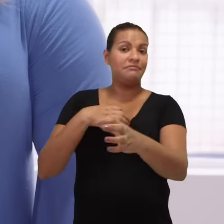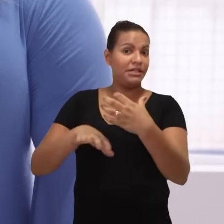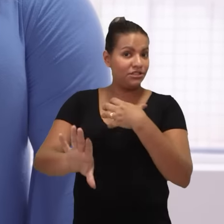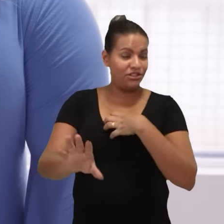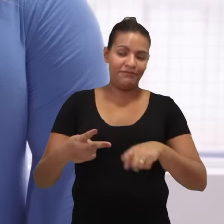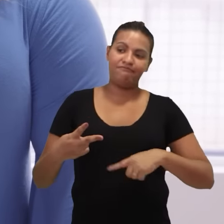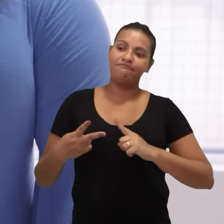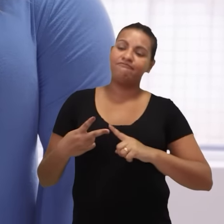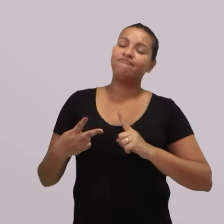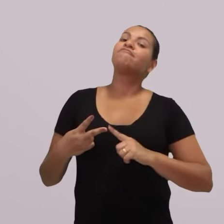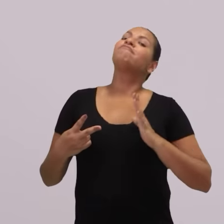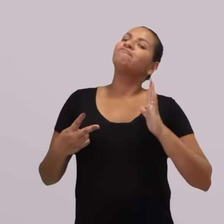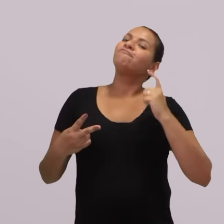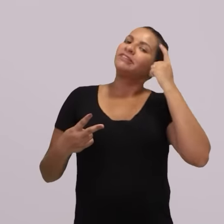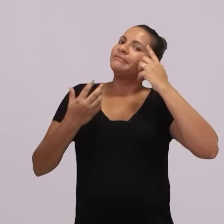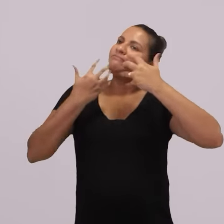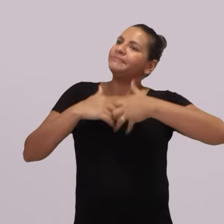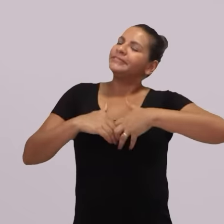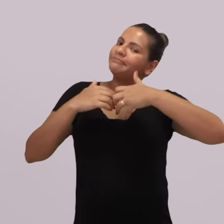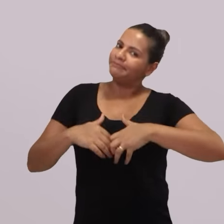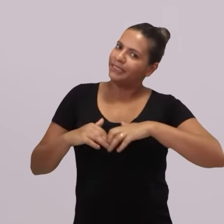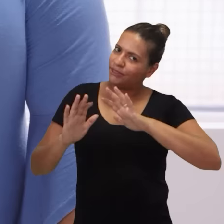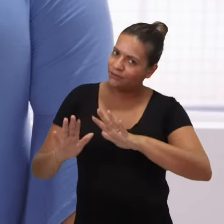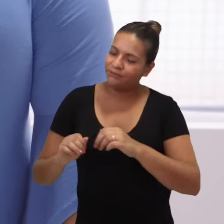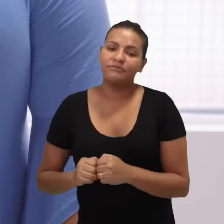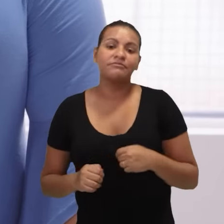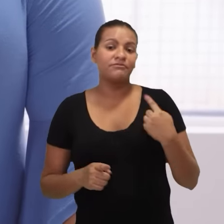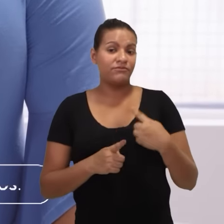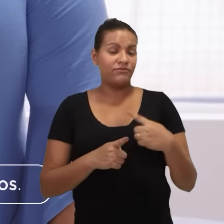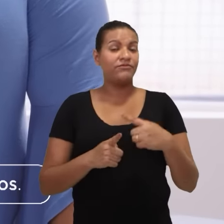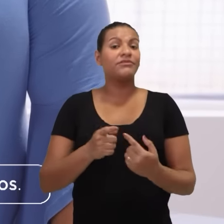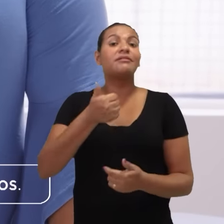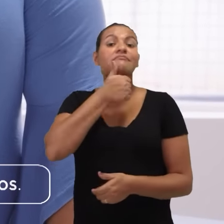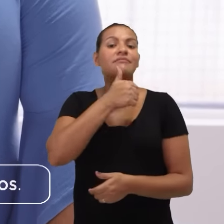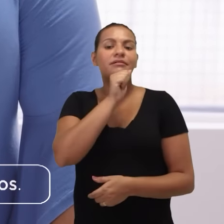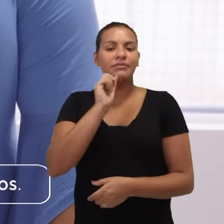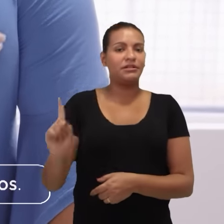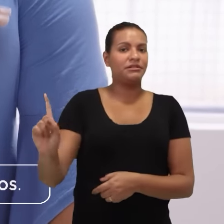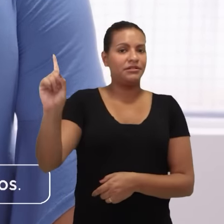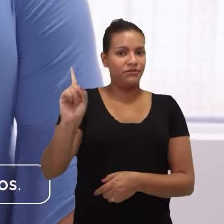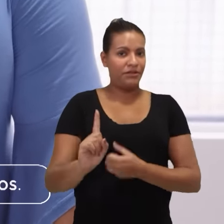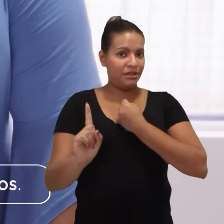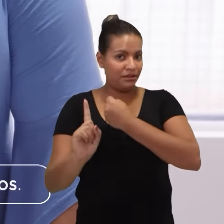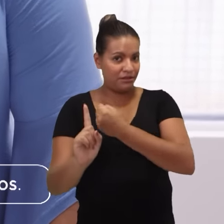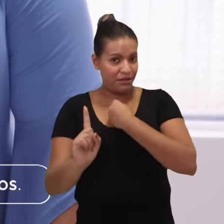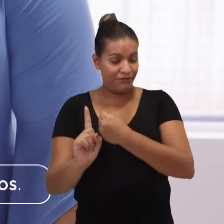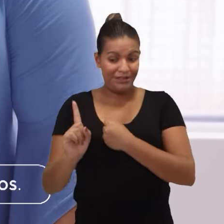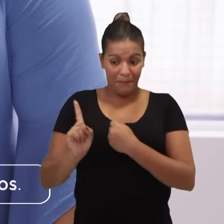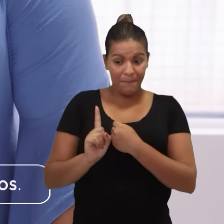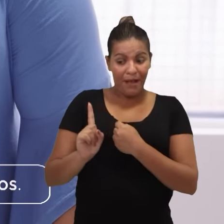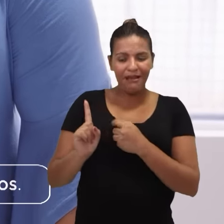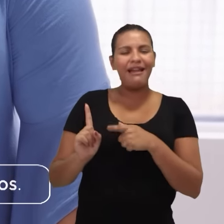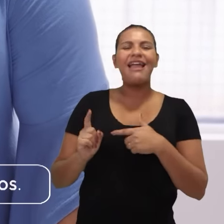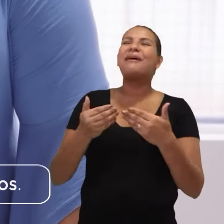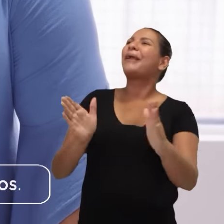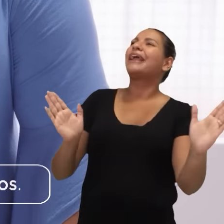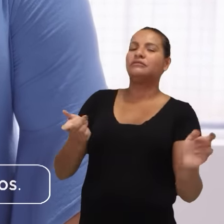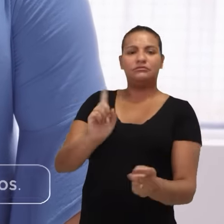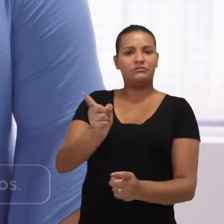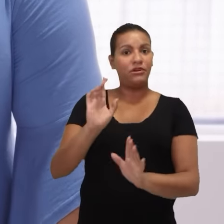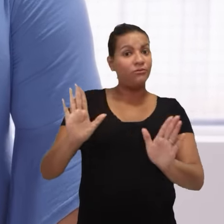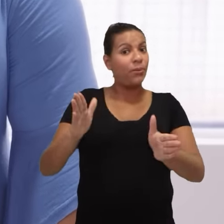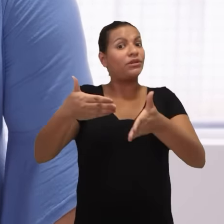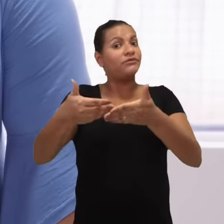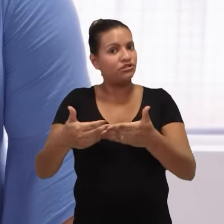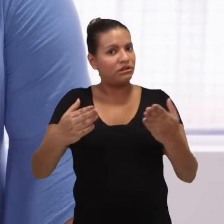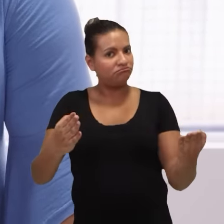né? A mãe vem, senta, conversa, vê a situação, hoje é a porta fechada, a família... A pessoa conta a